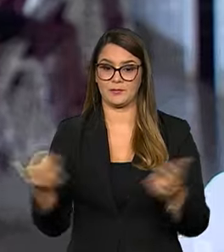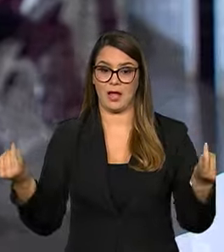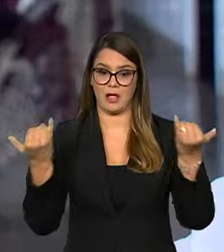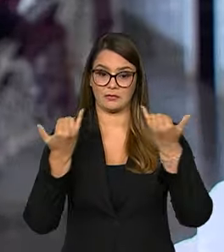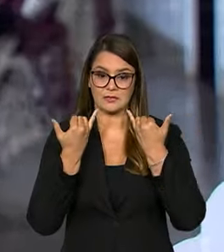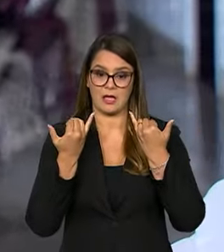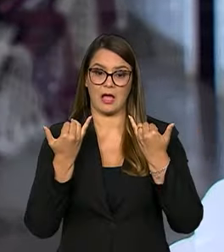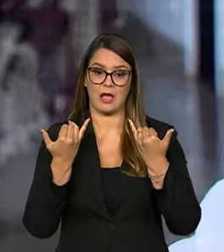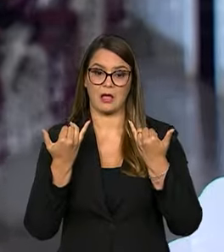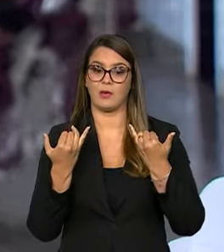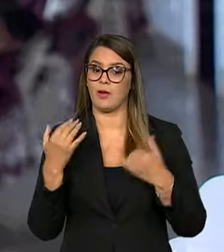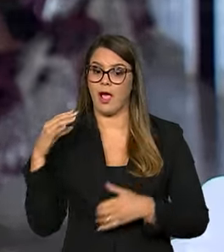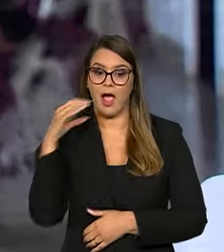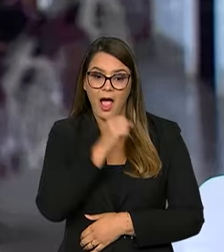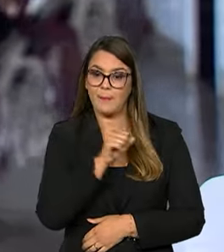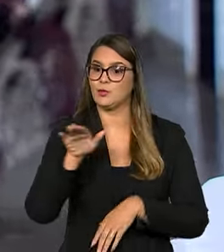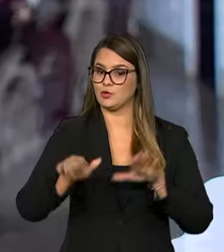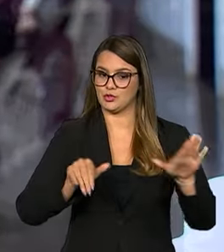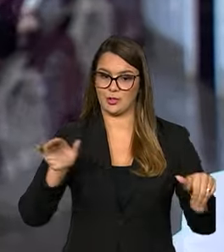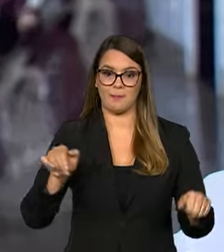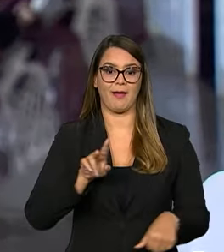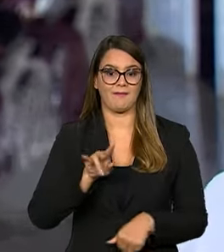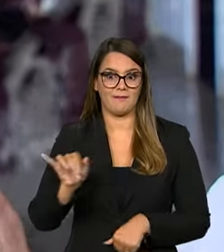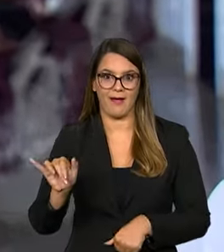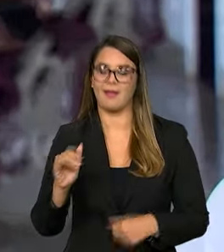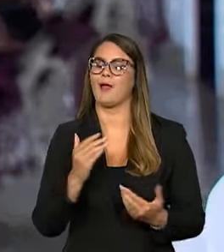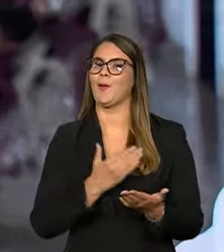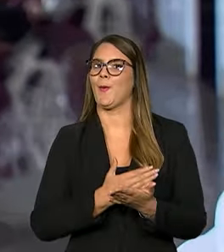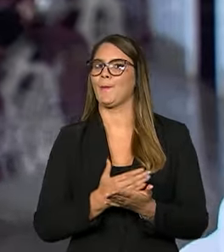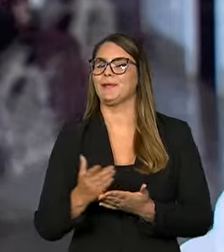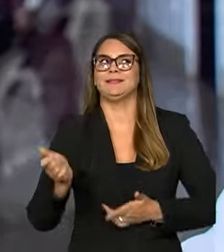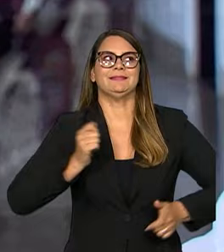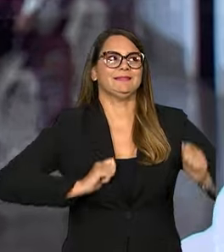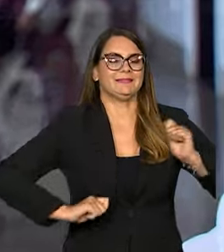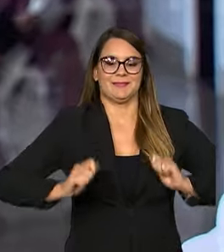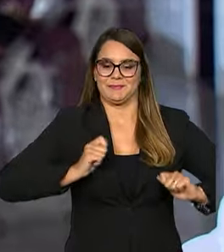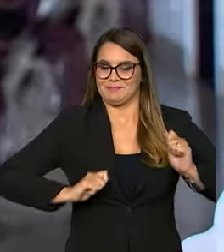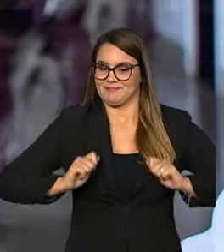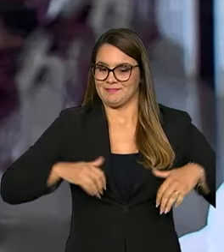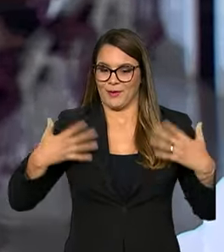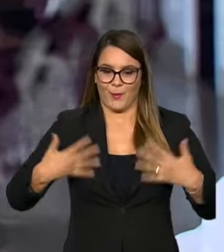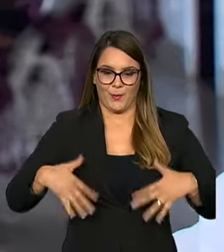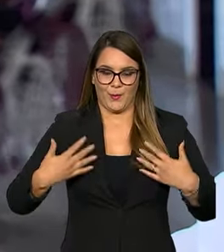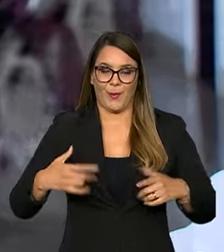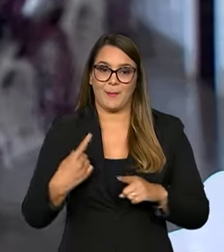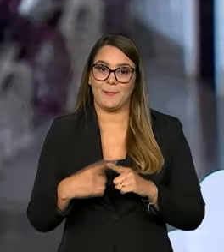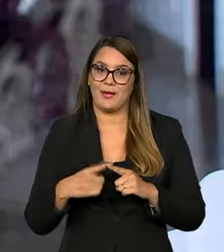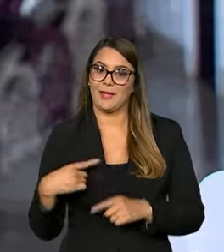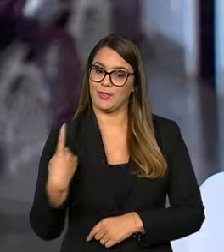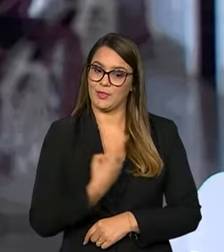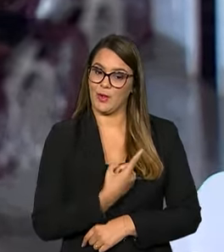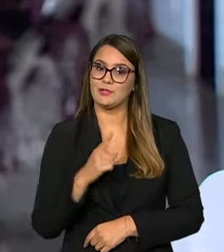que então logo nós seríamos chamados. E aí começou aquela ansiedade, porque a gente também,